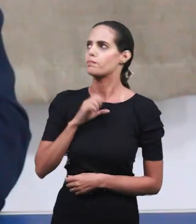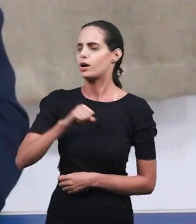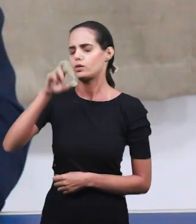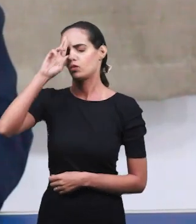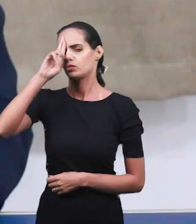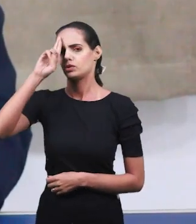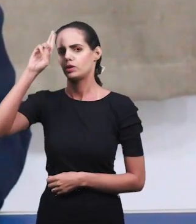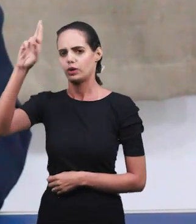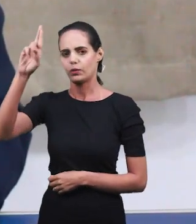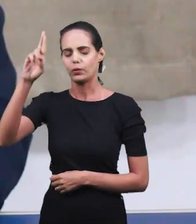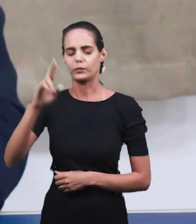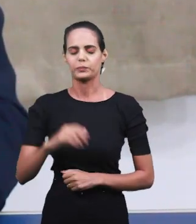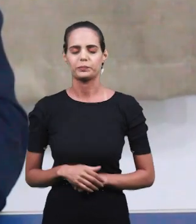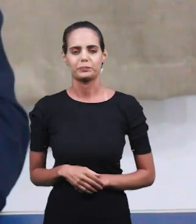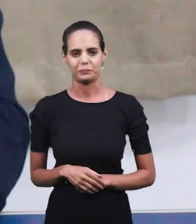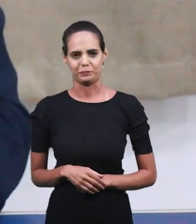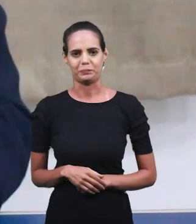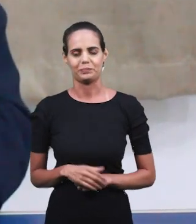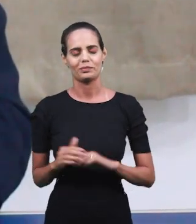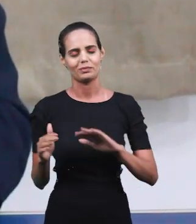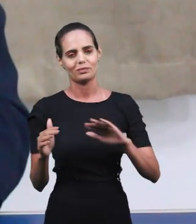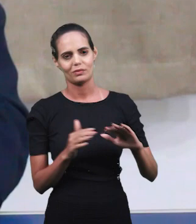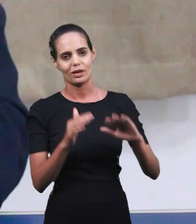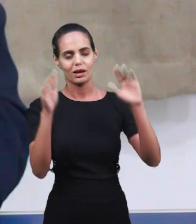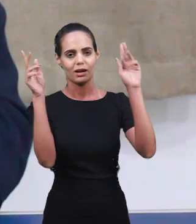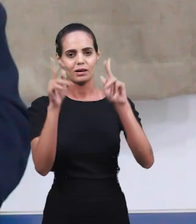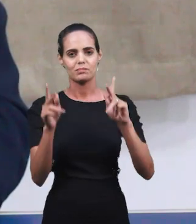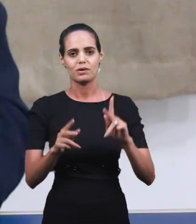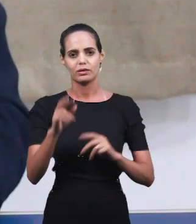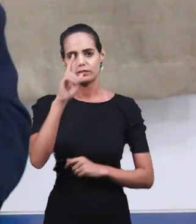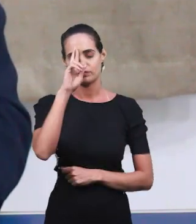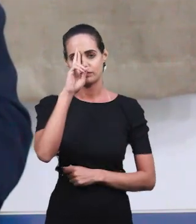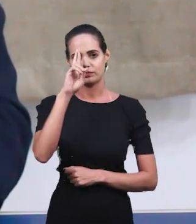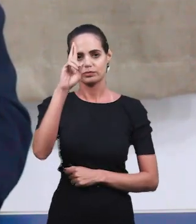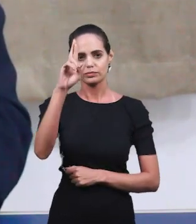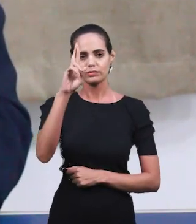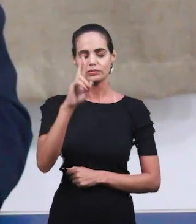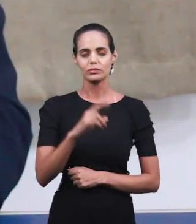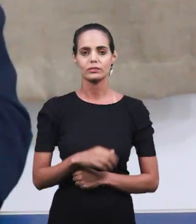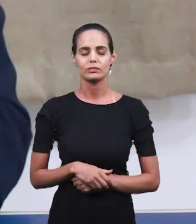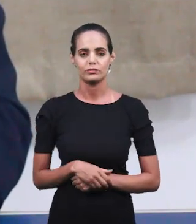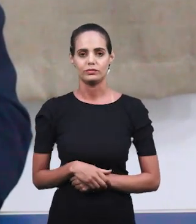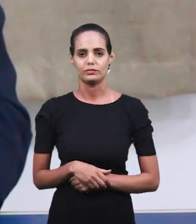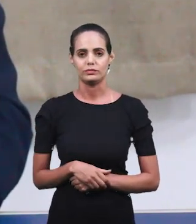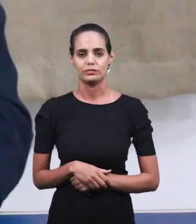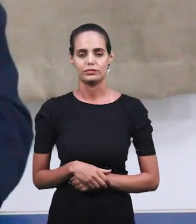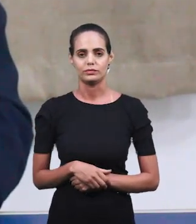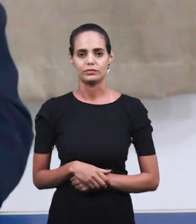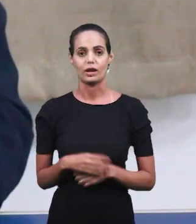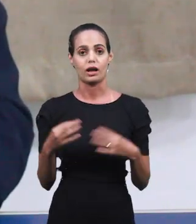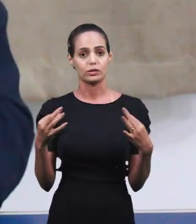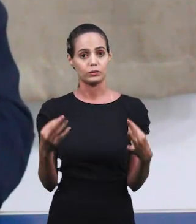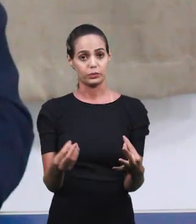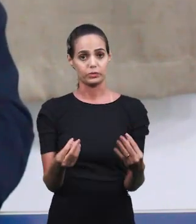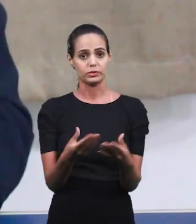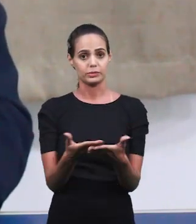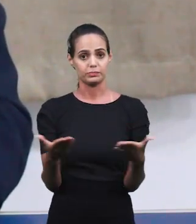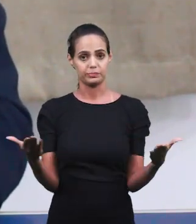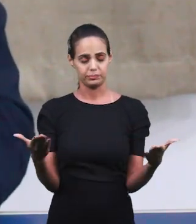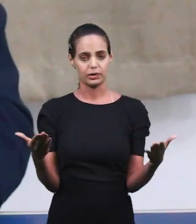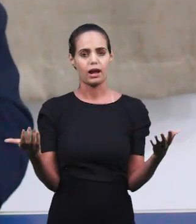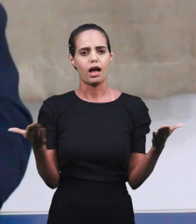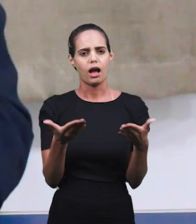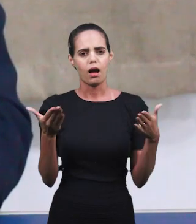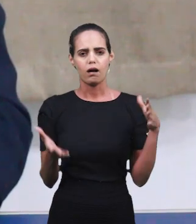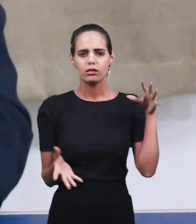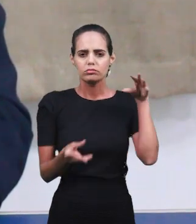paz do seu pastor Josias, a todos os nossos ouvintes. Traremos uma breve síntese dos assuntos